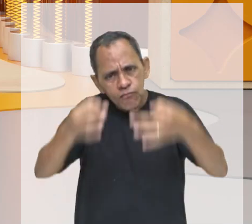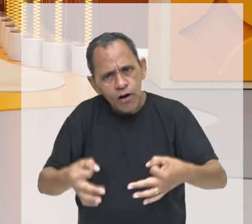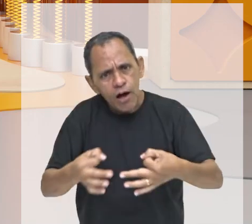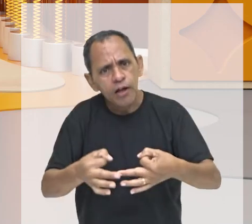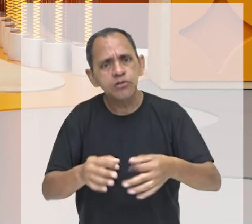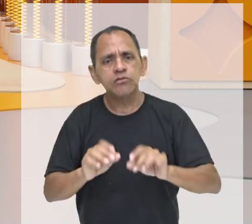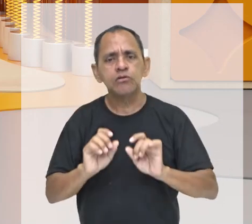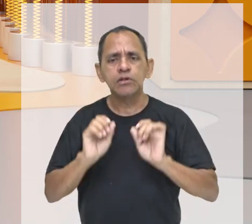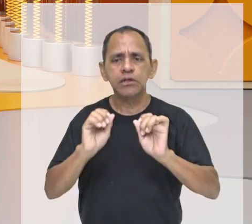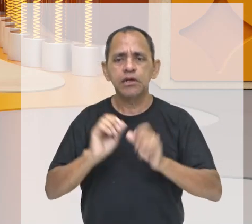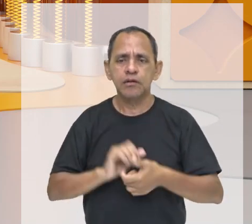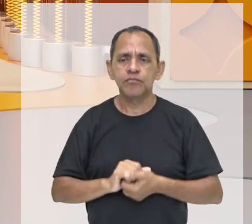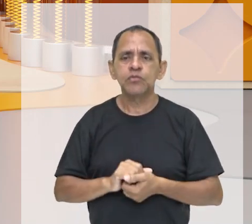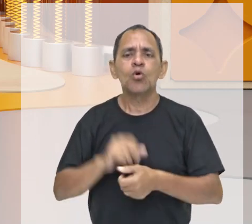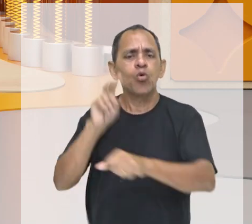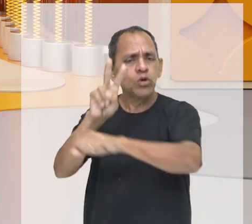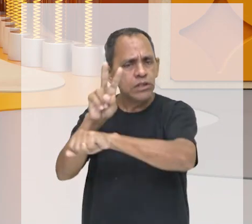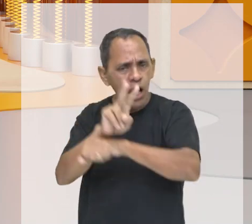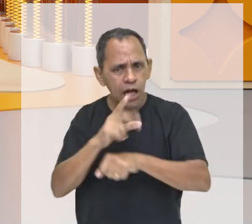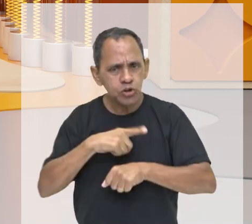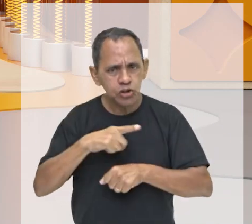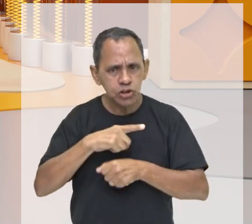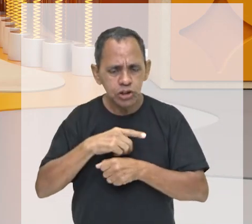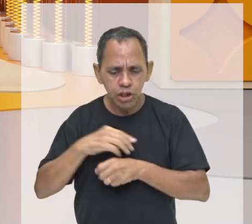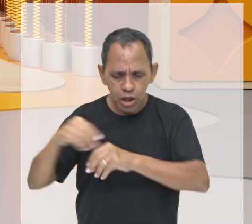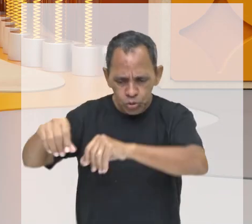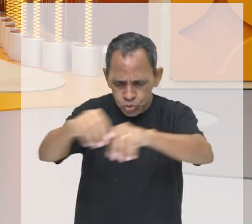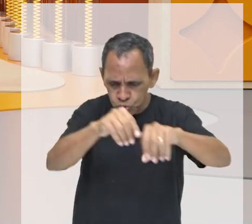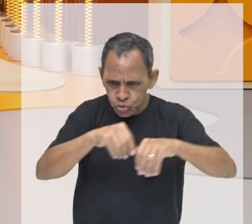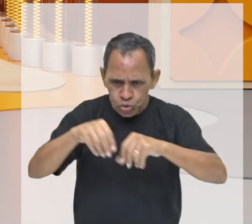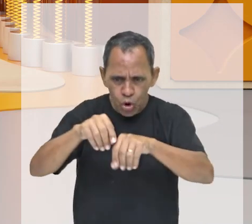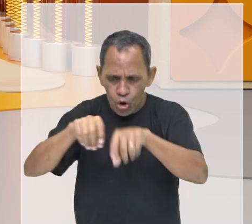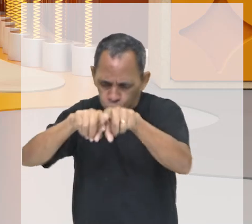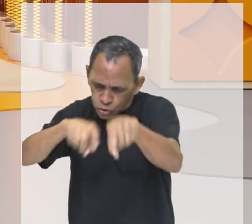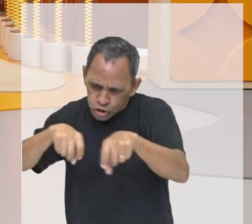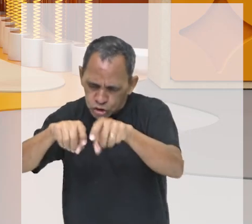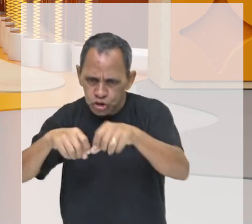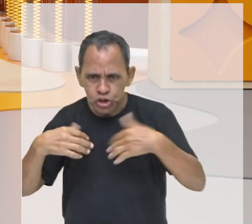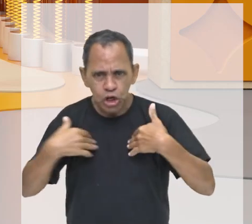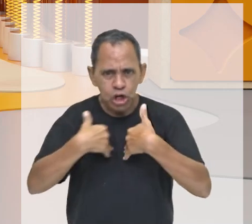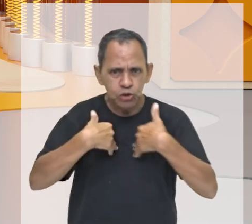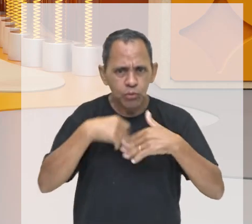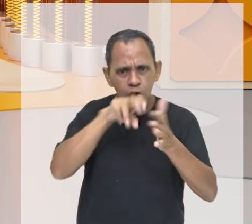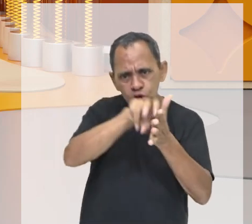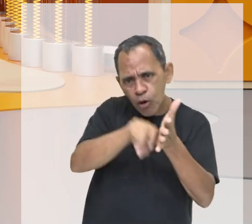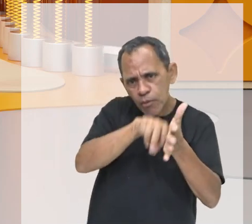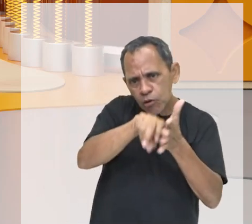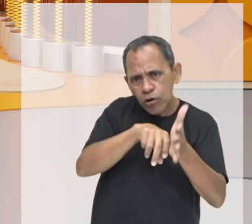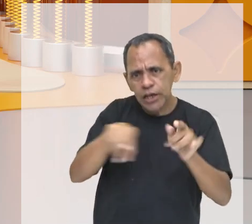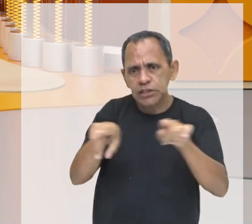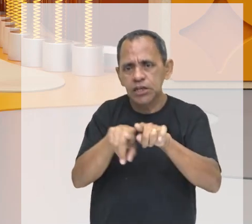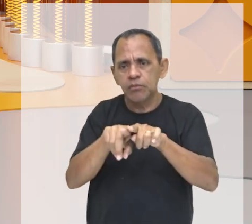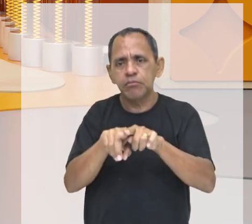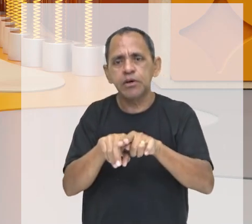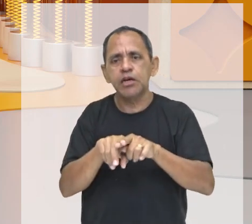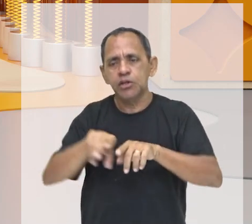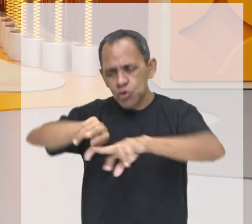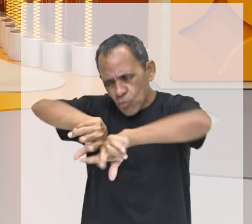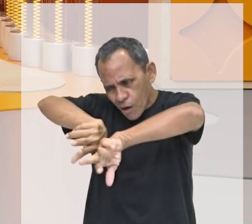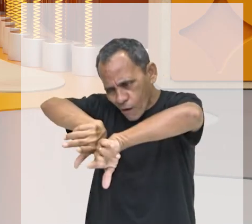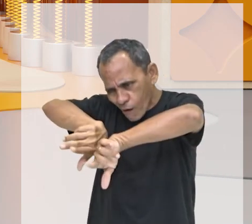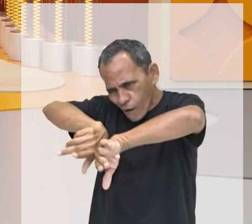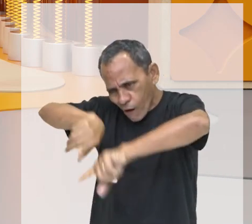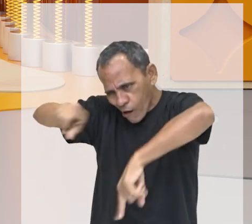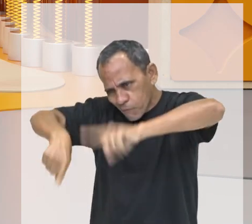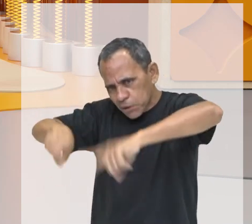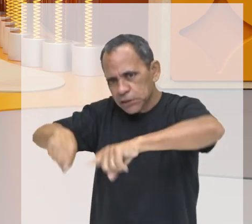para ter cuidado realmente ali do solo, da agricultura, dos animais, com a pecuária, com a extração de materiais, tá bom, gente?